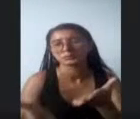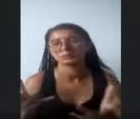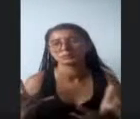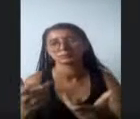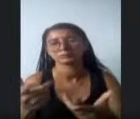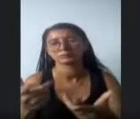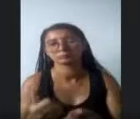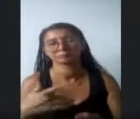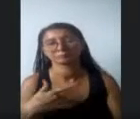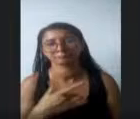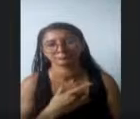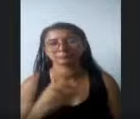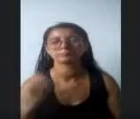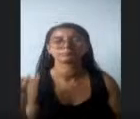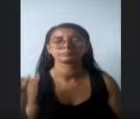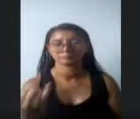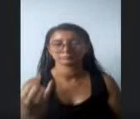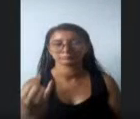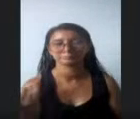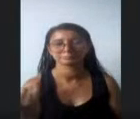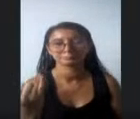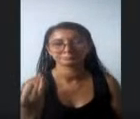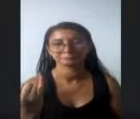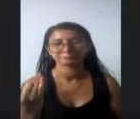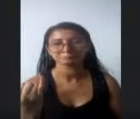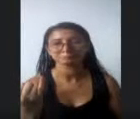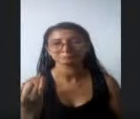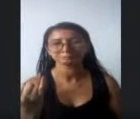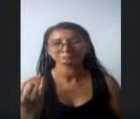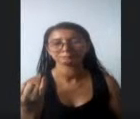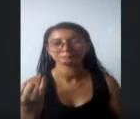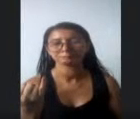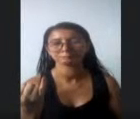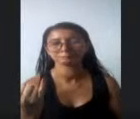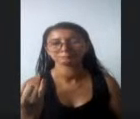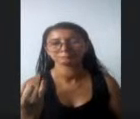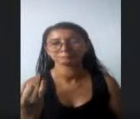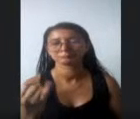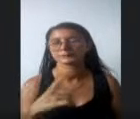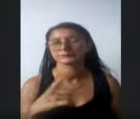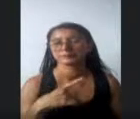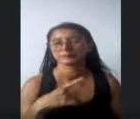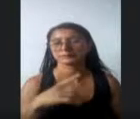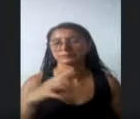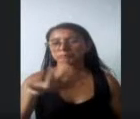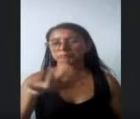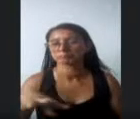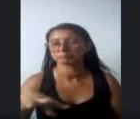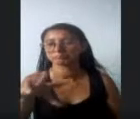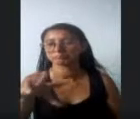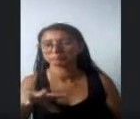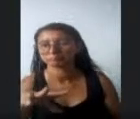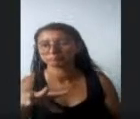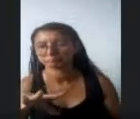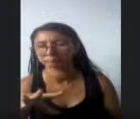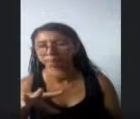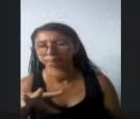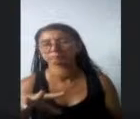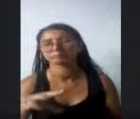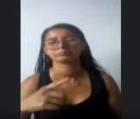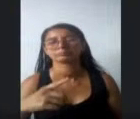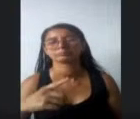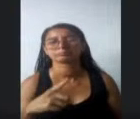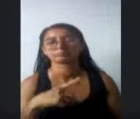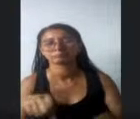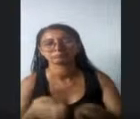acho que é importante destacar, tanto no espaço da academia, como a Ana trouxe muito bem, como as